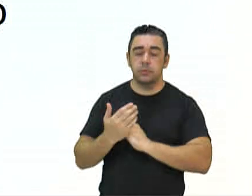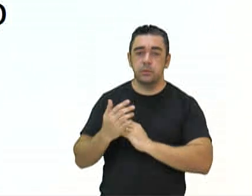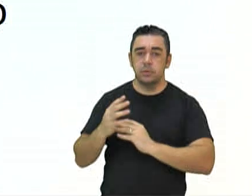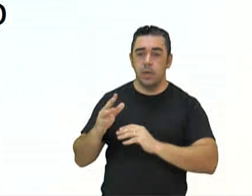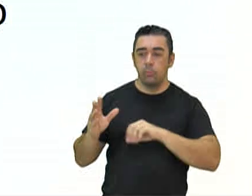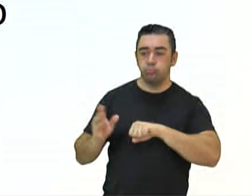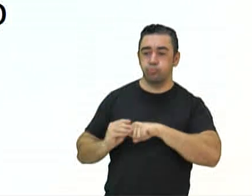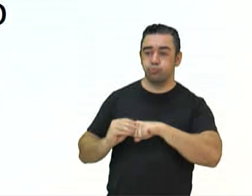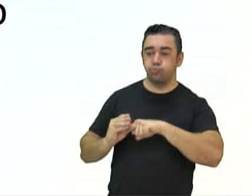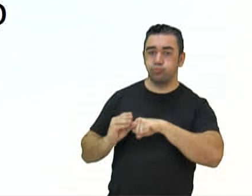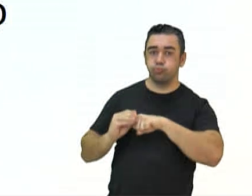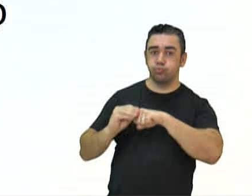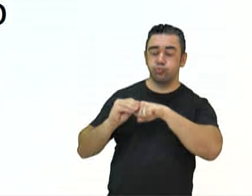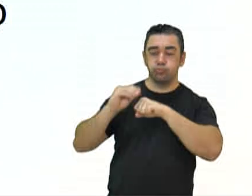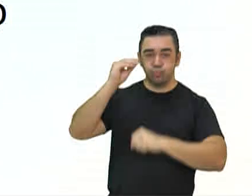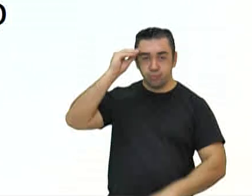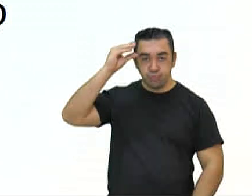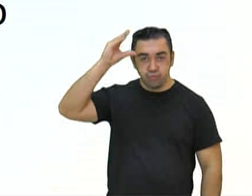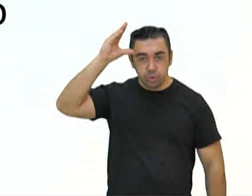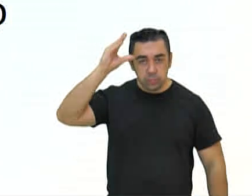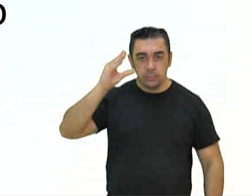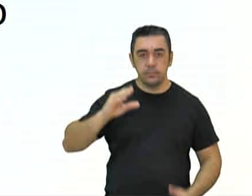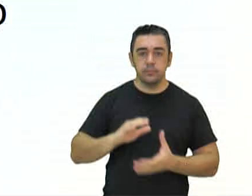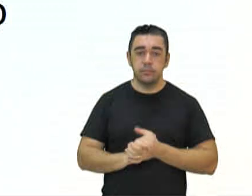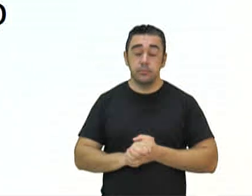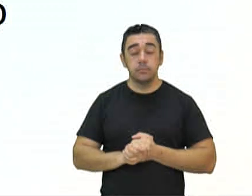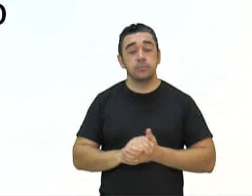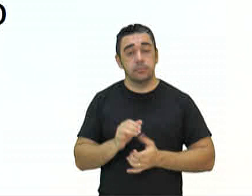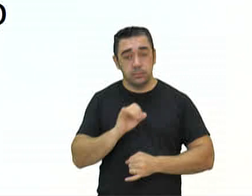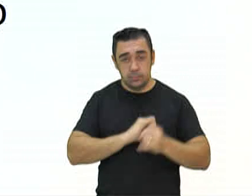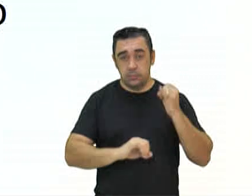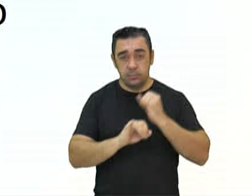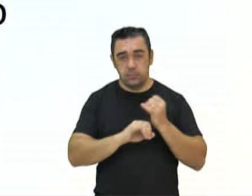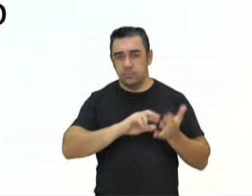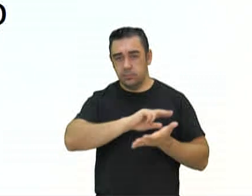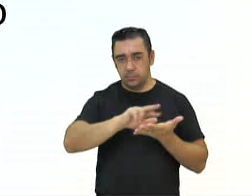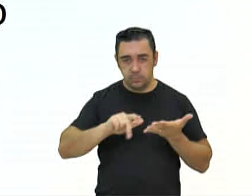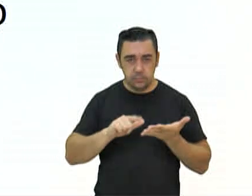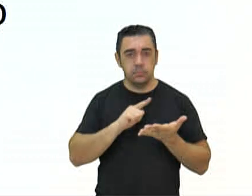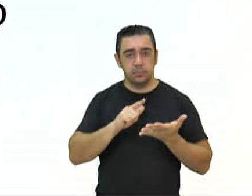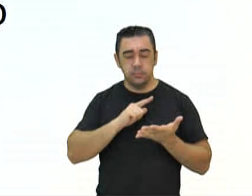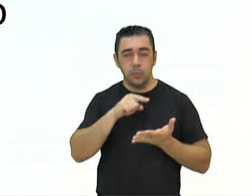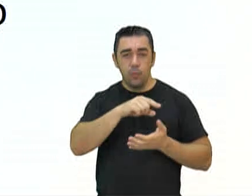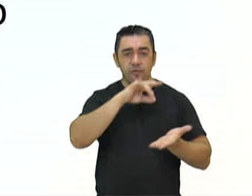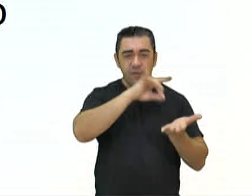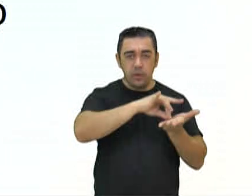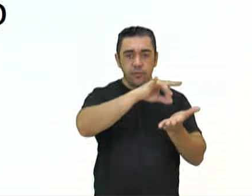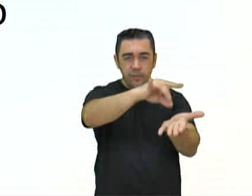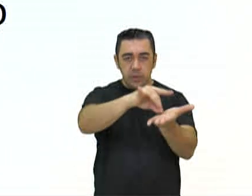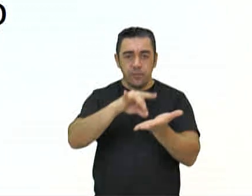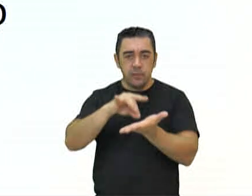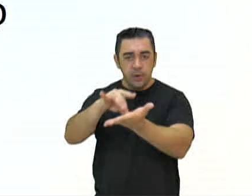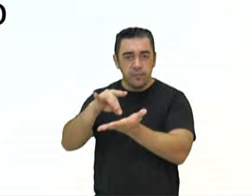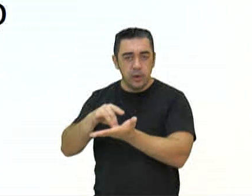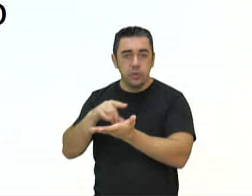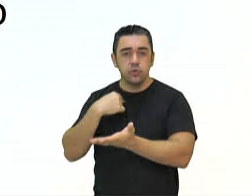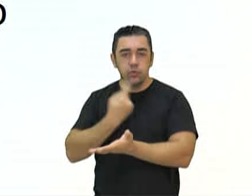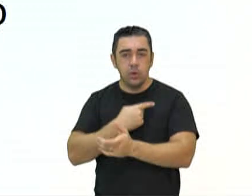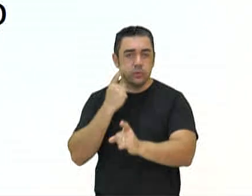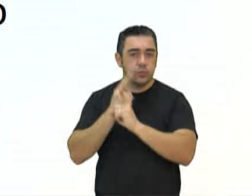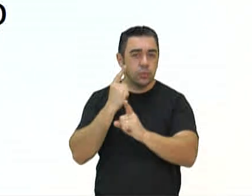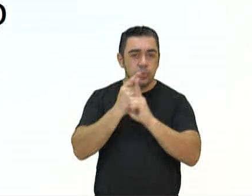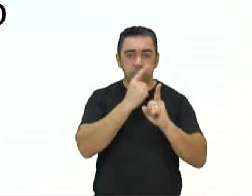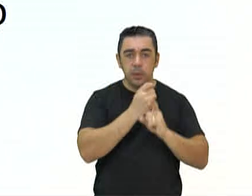obtenção de conhecimento. Nessa grande rede encontram-se muitas versões de um mesmo fato, cabendo a nós descobrir